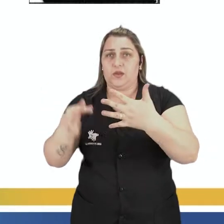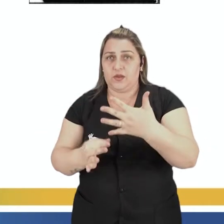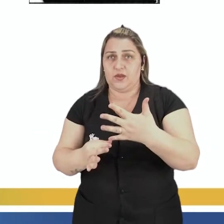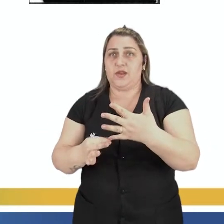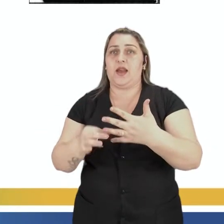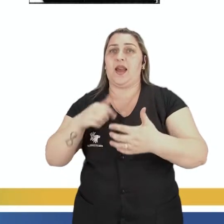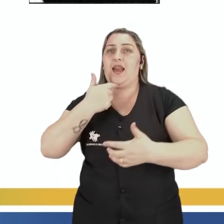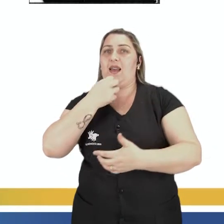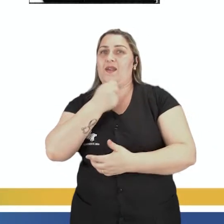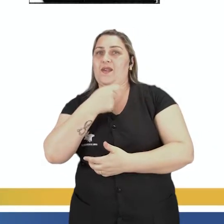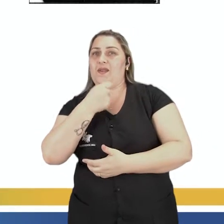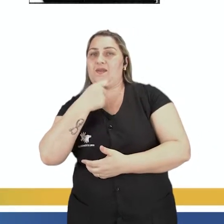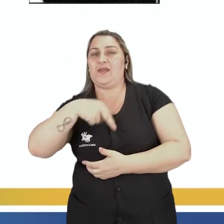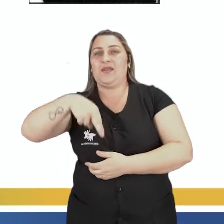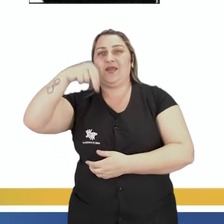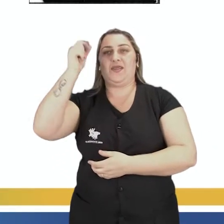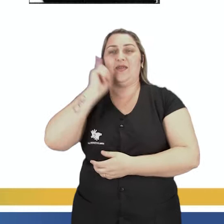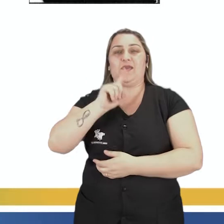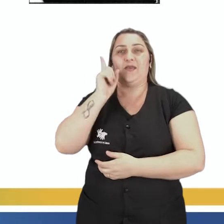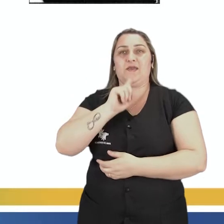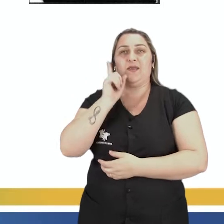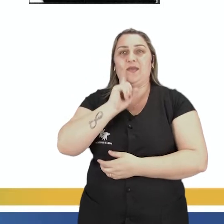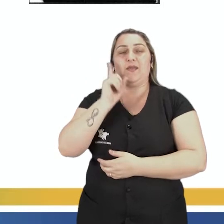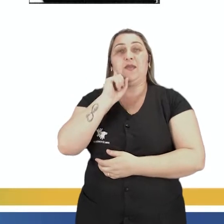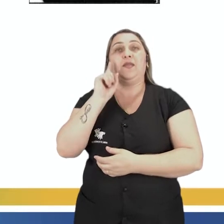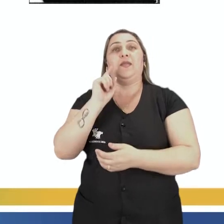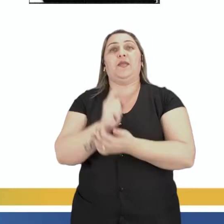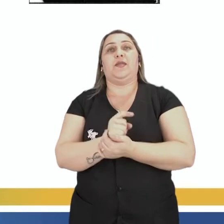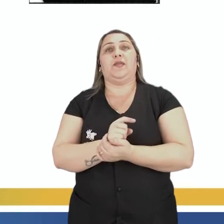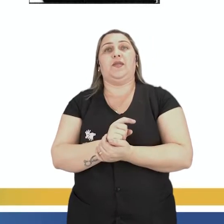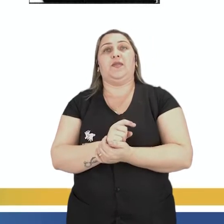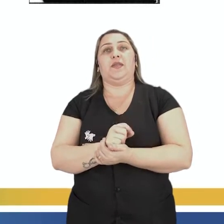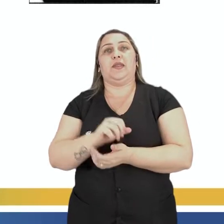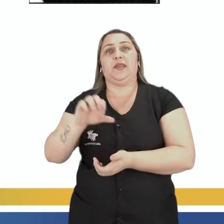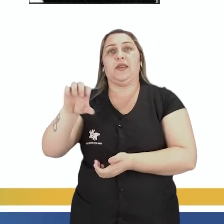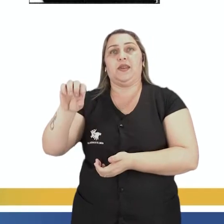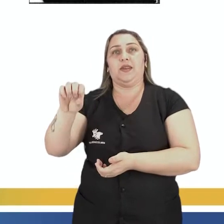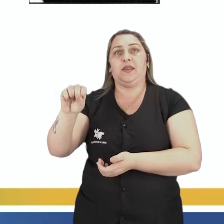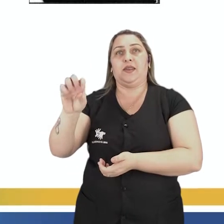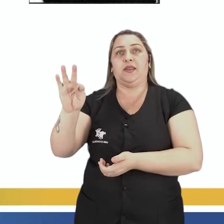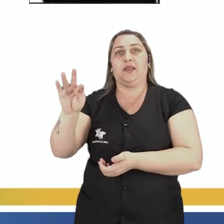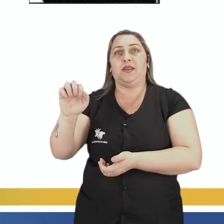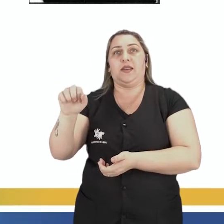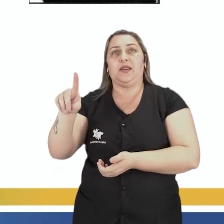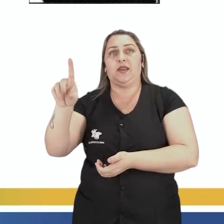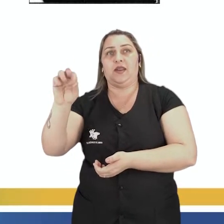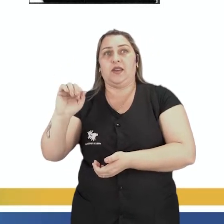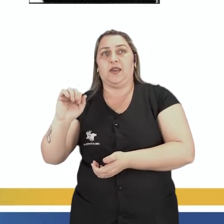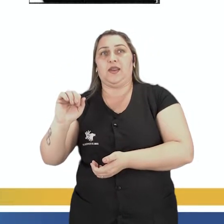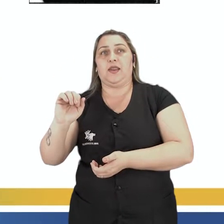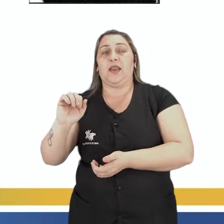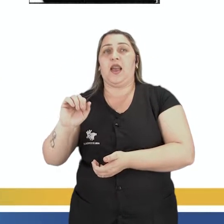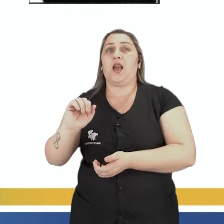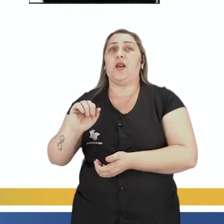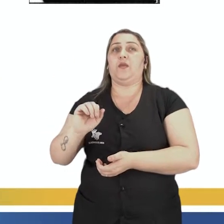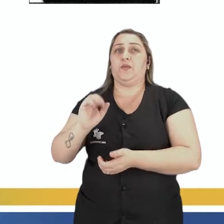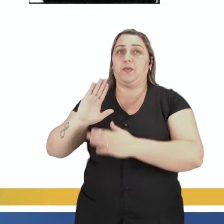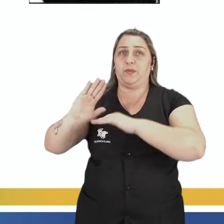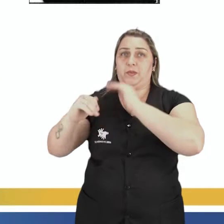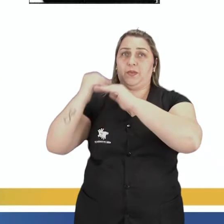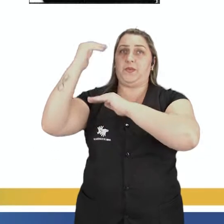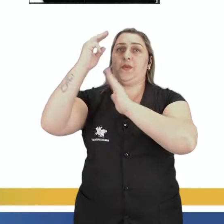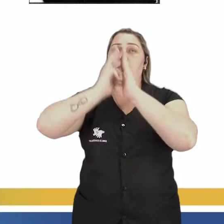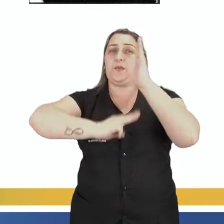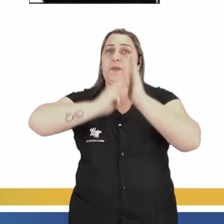comédia norte-americana, inclusive no stand-up comedy. Spolin desenvolveu o método